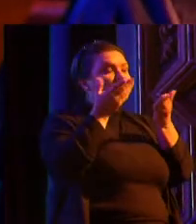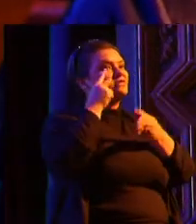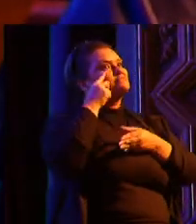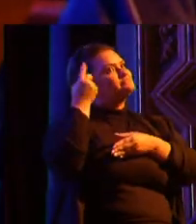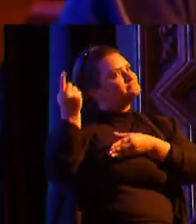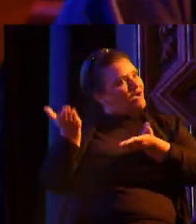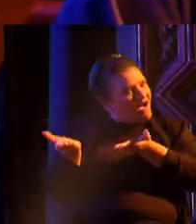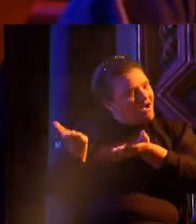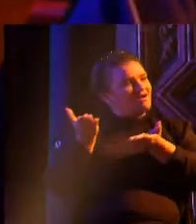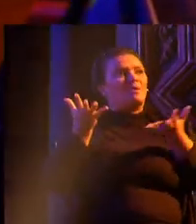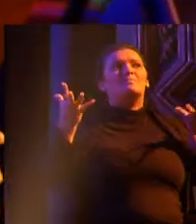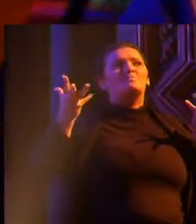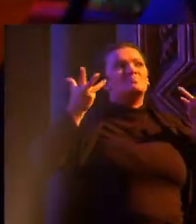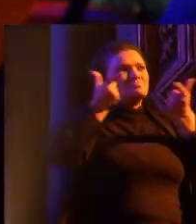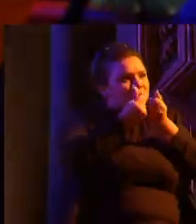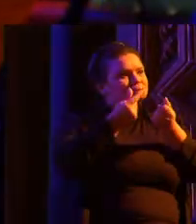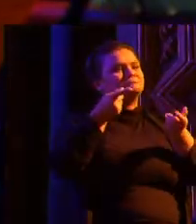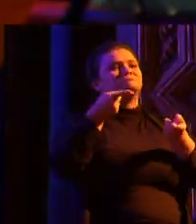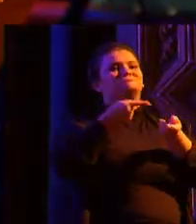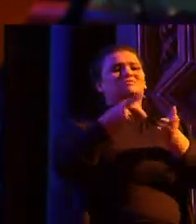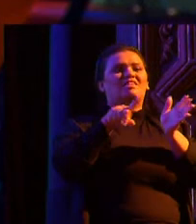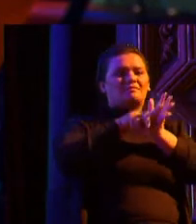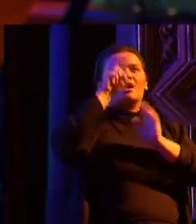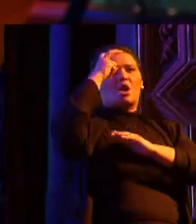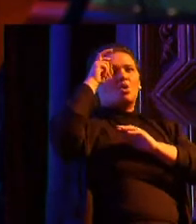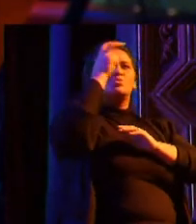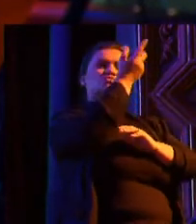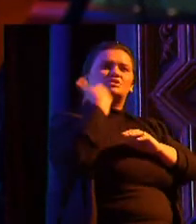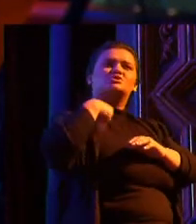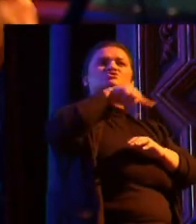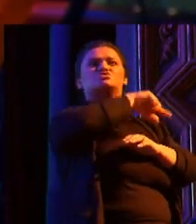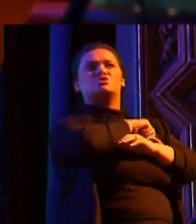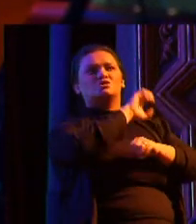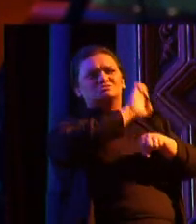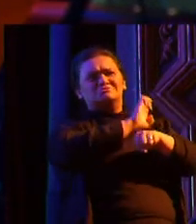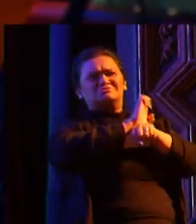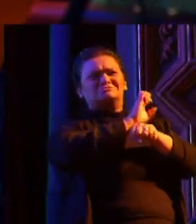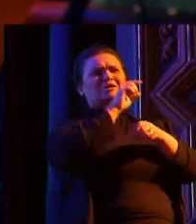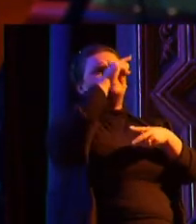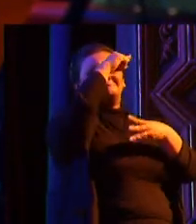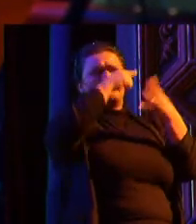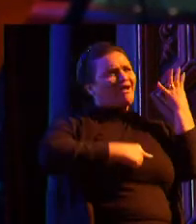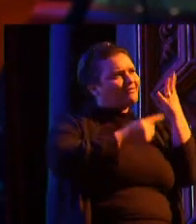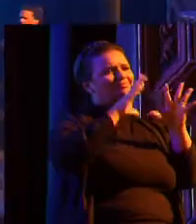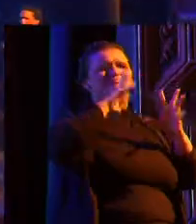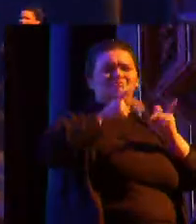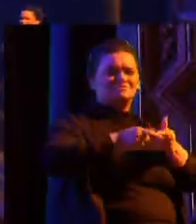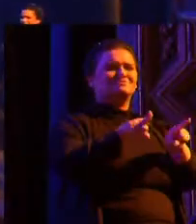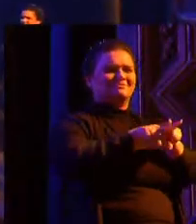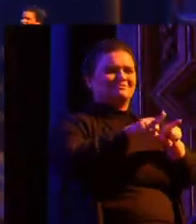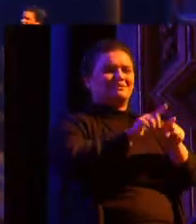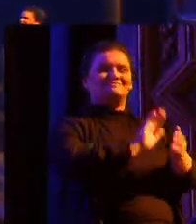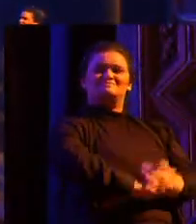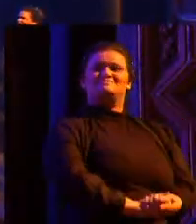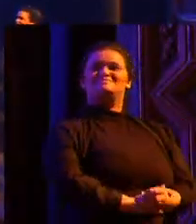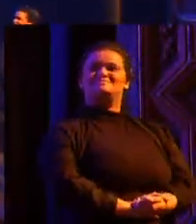tanto de artista maravilhoso que ecoa a cultura do nosso estado aos quatro cantos do Brasil e do mundo.